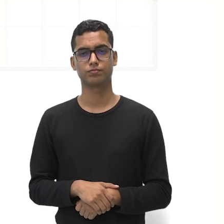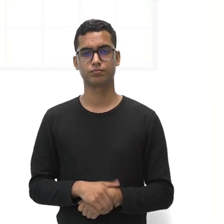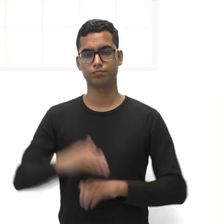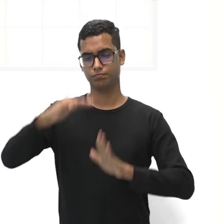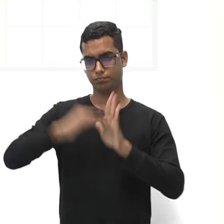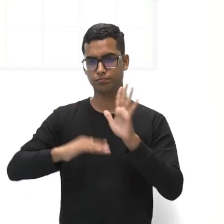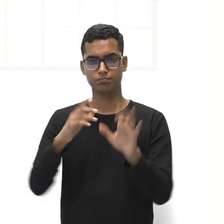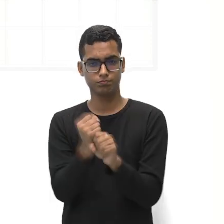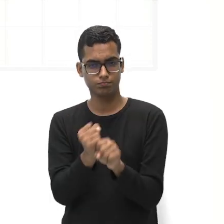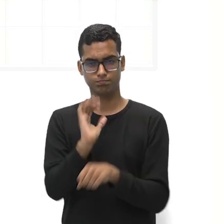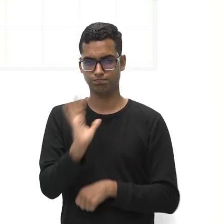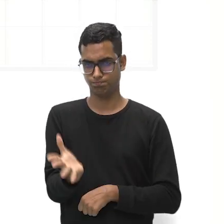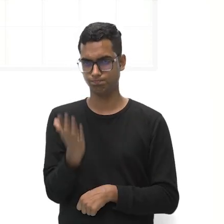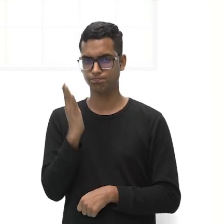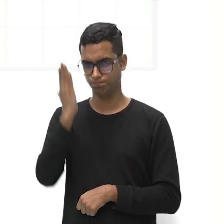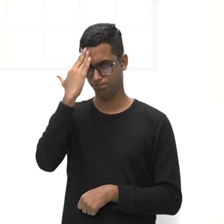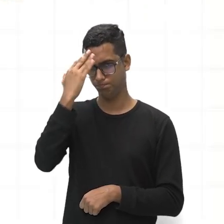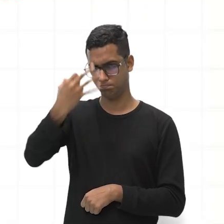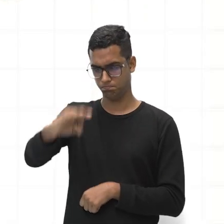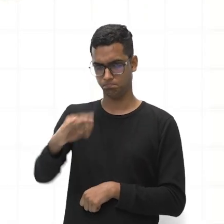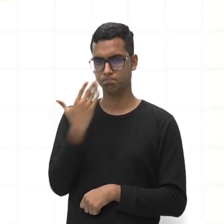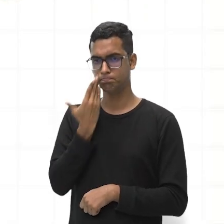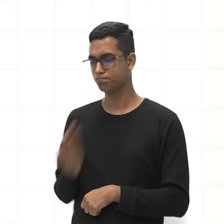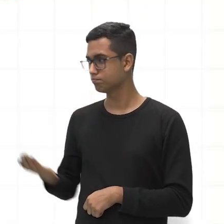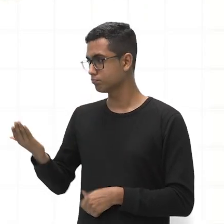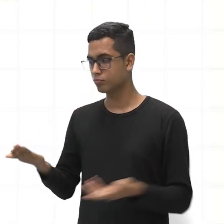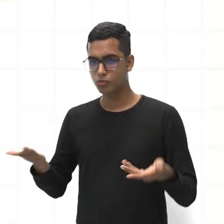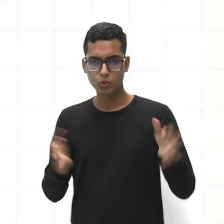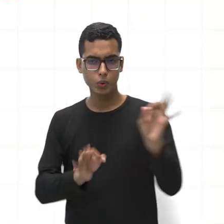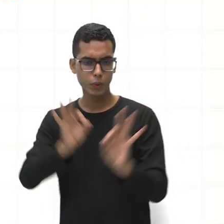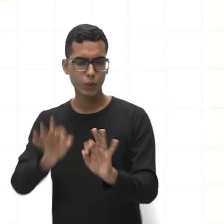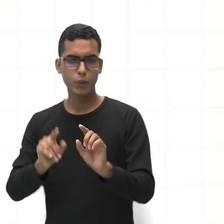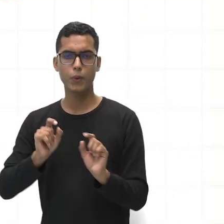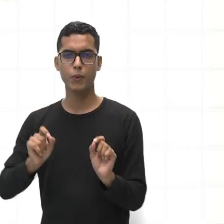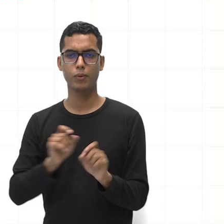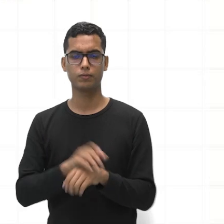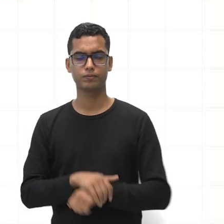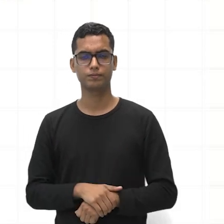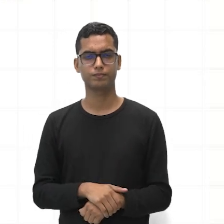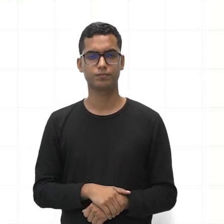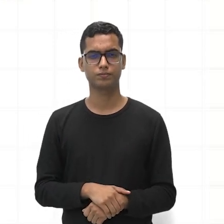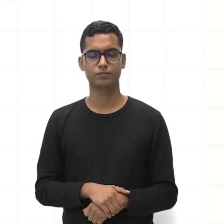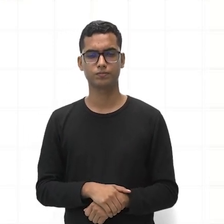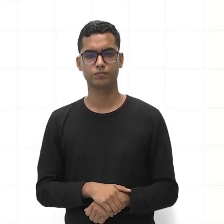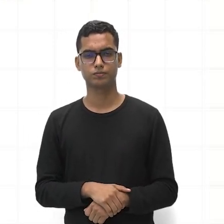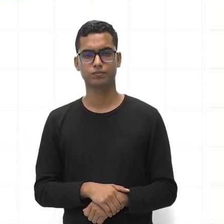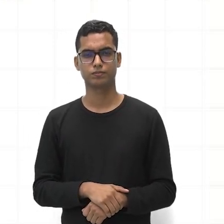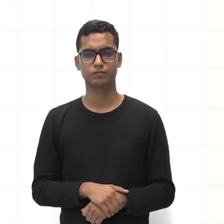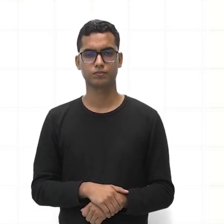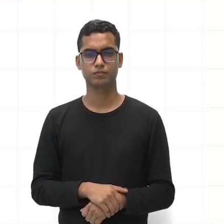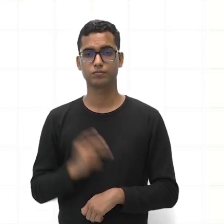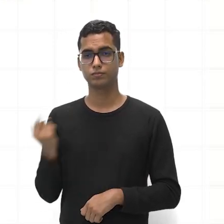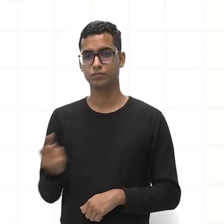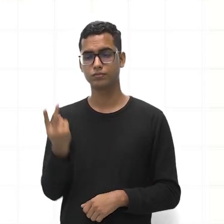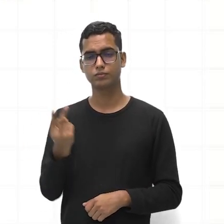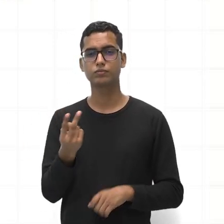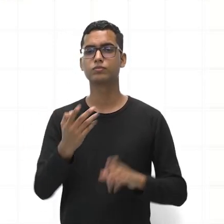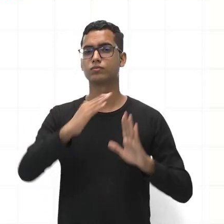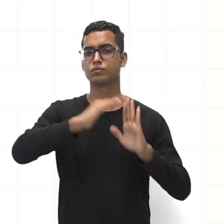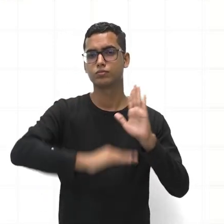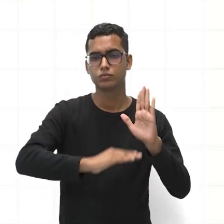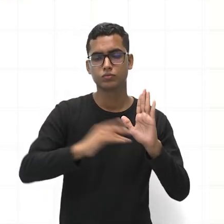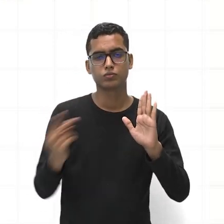foi calculado, certo? Aí vamos fazer o quê? Agora basta subtrair o valor do desconto do preço